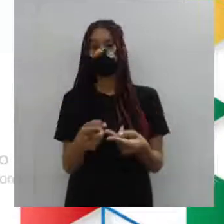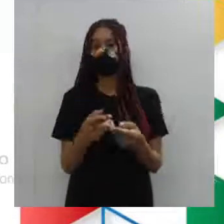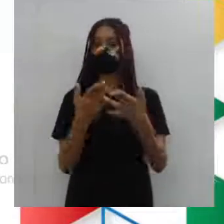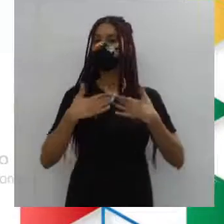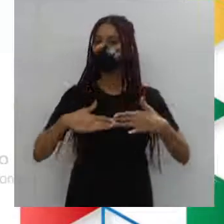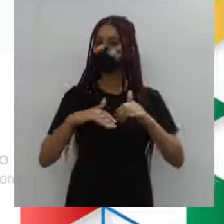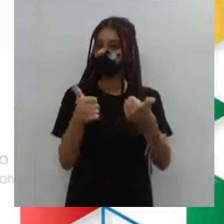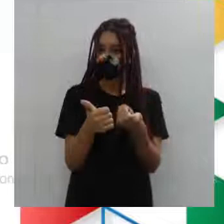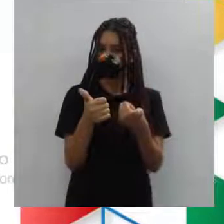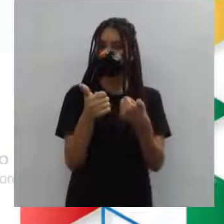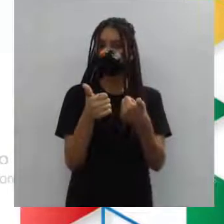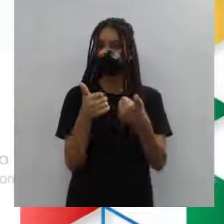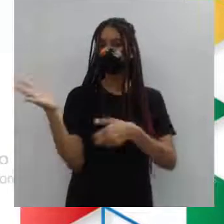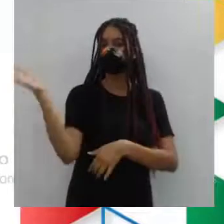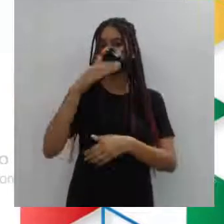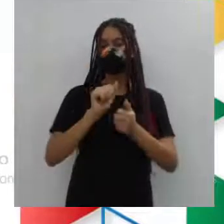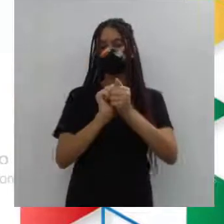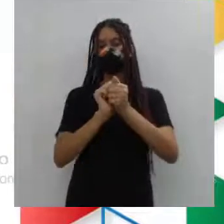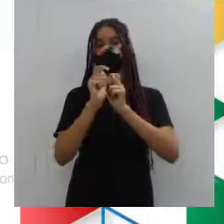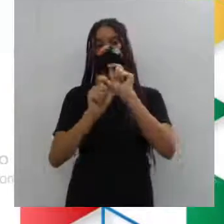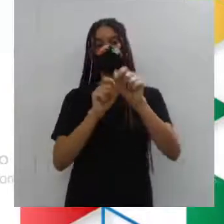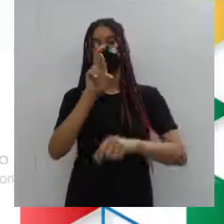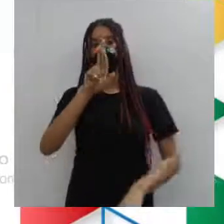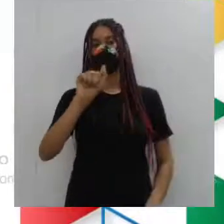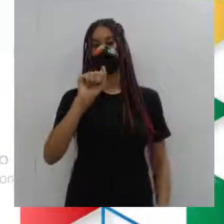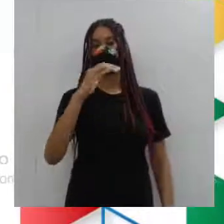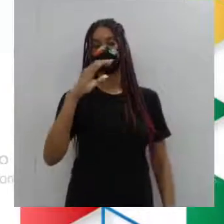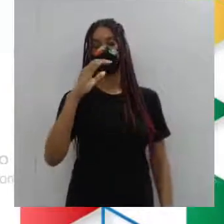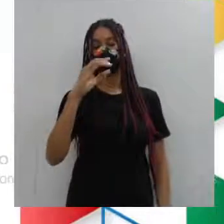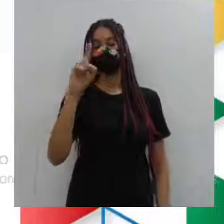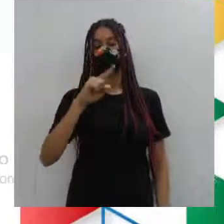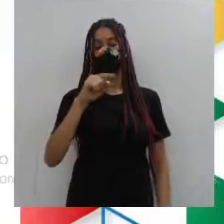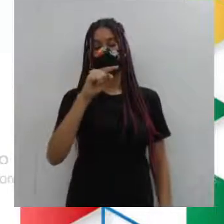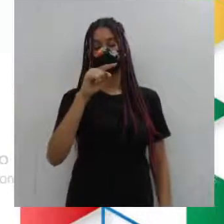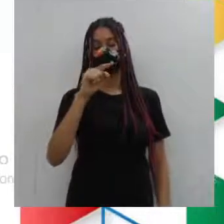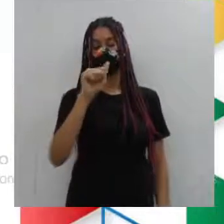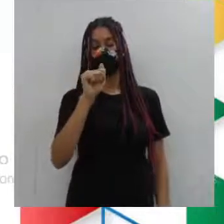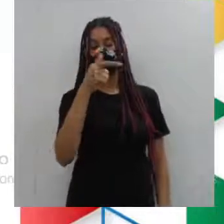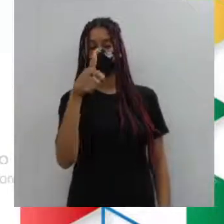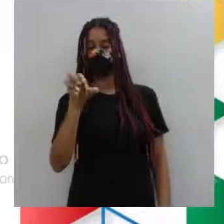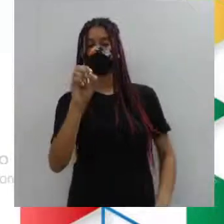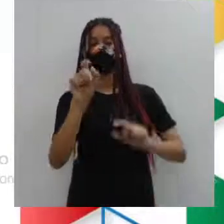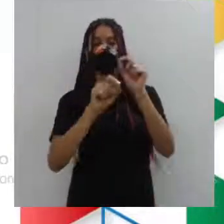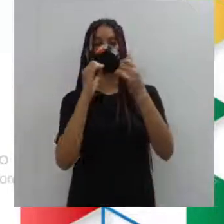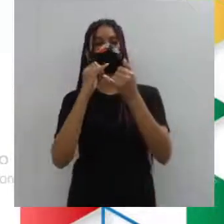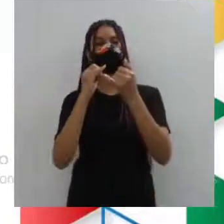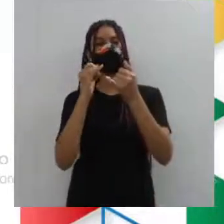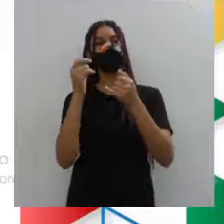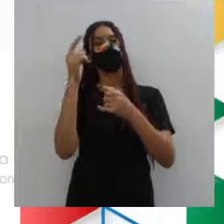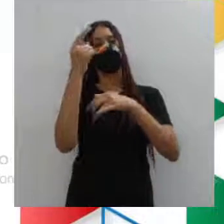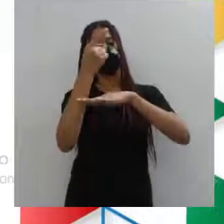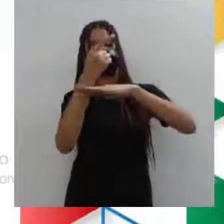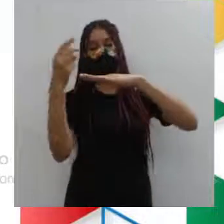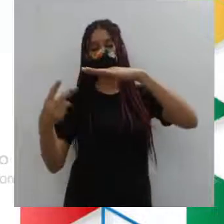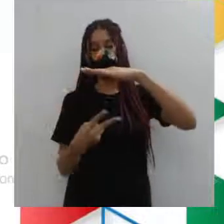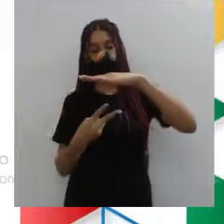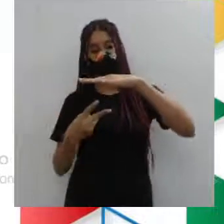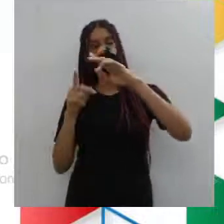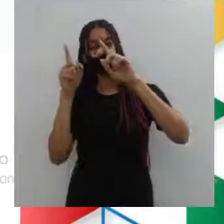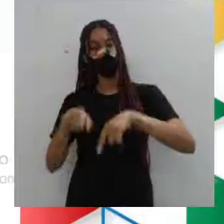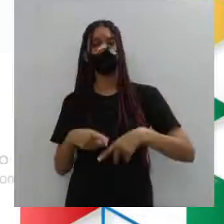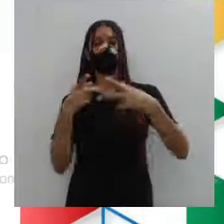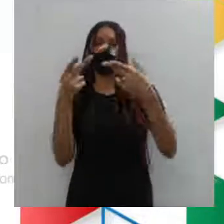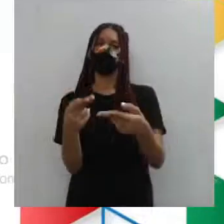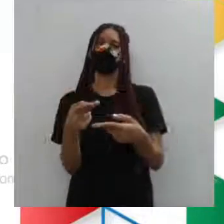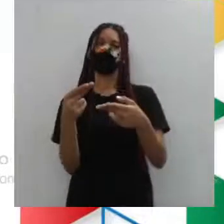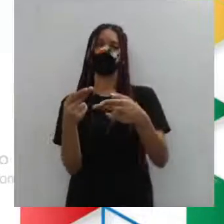Então segue comigo, ó. Razão procurada foi essa, um meio. Então a proporção. Um meio tem a mesma proporção de 6